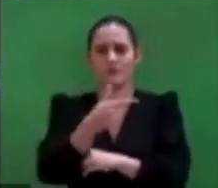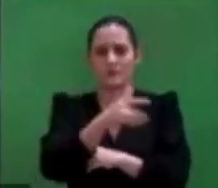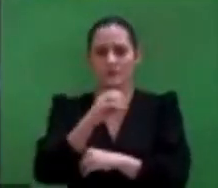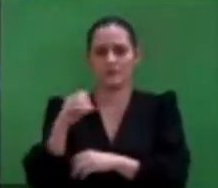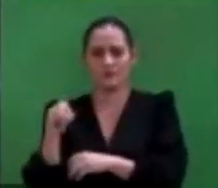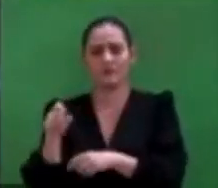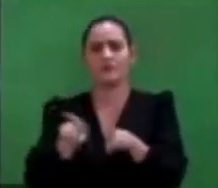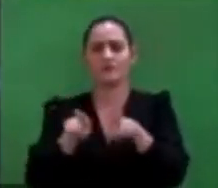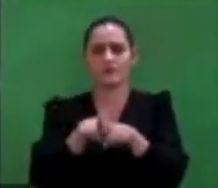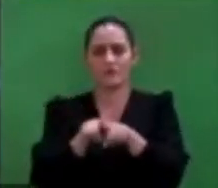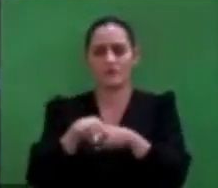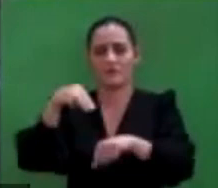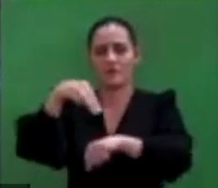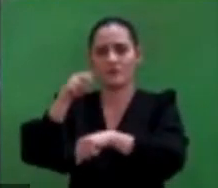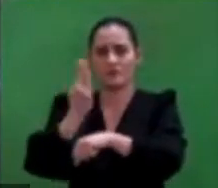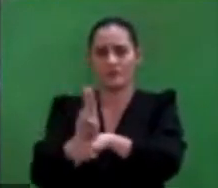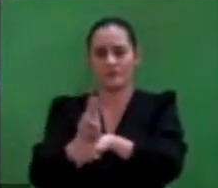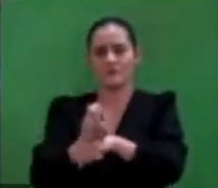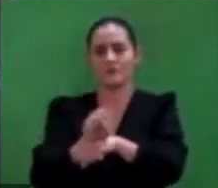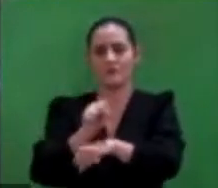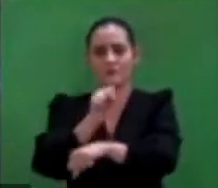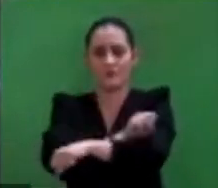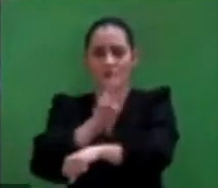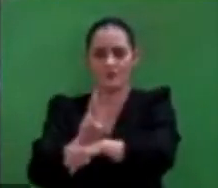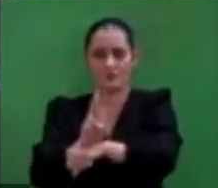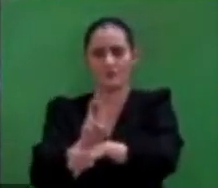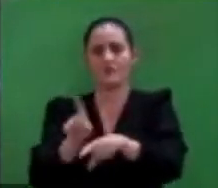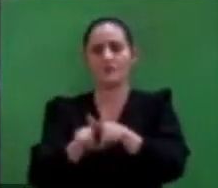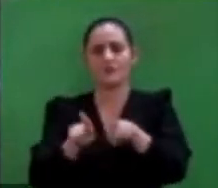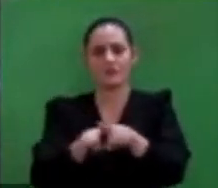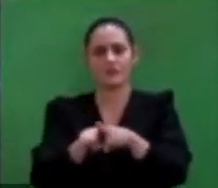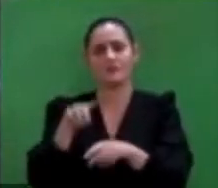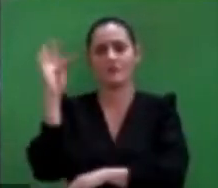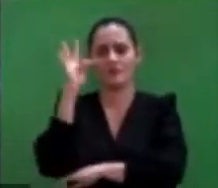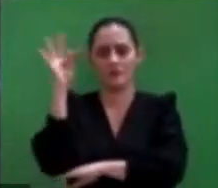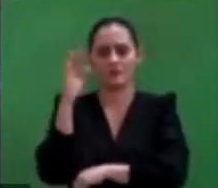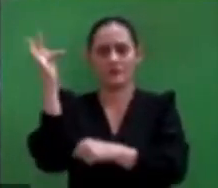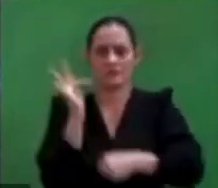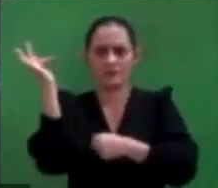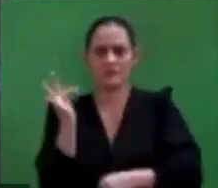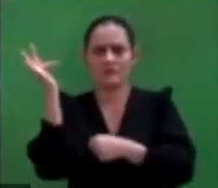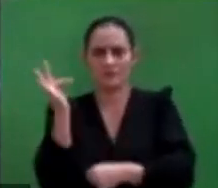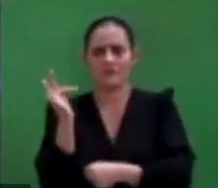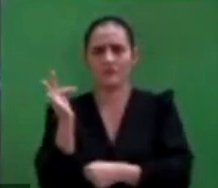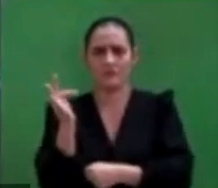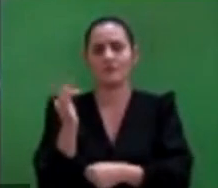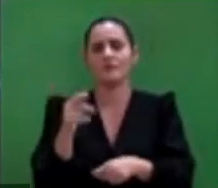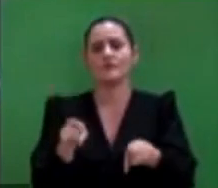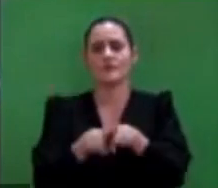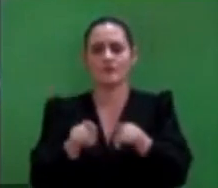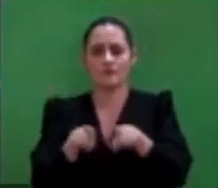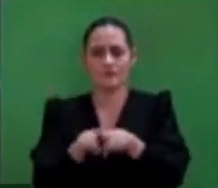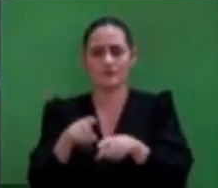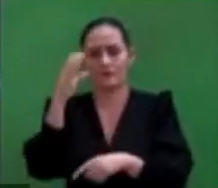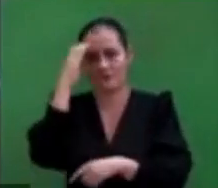Urbano, Santa Rosa do Puriz, 18 milhões e meio. Taroca, Feijão e Jardão, 18 milhões e meio. Cruzeiro do Sul, Rodrigues Alves, Mensolino,